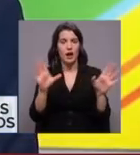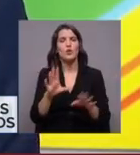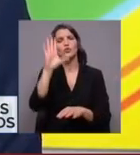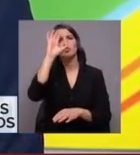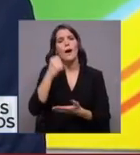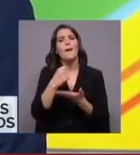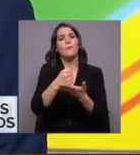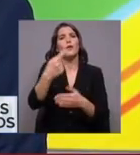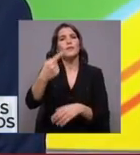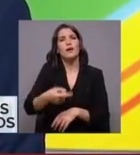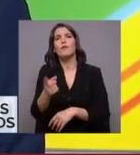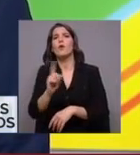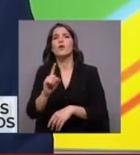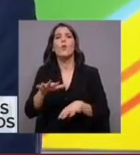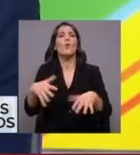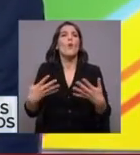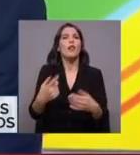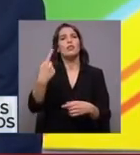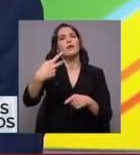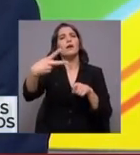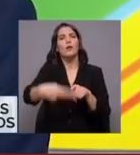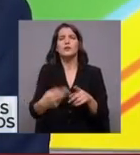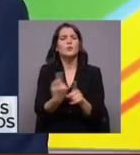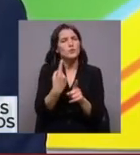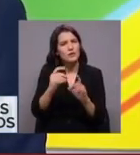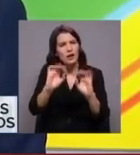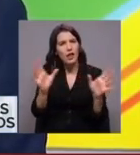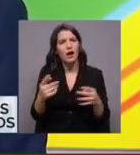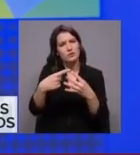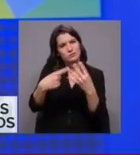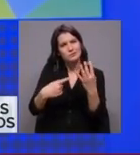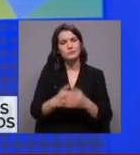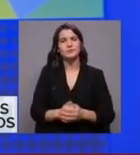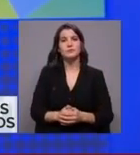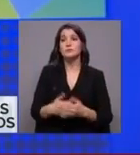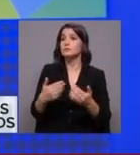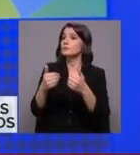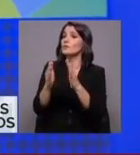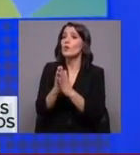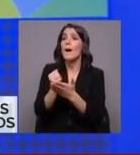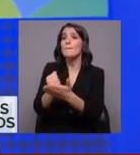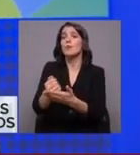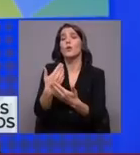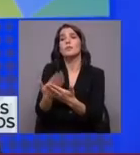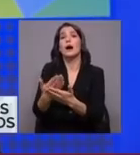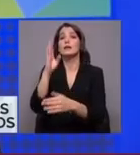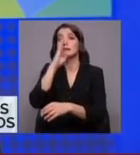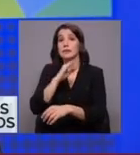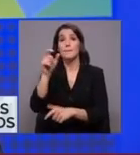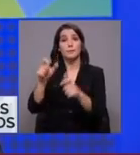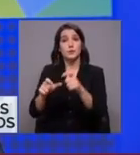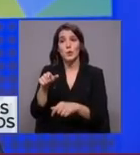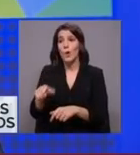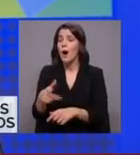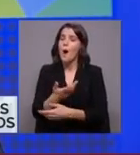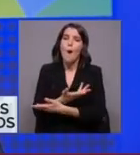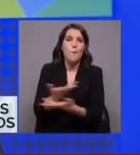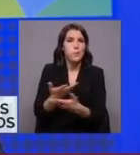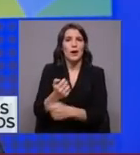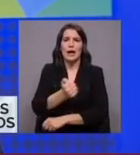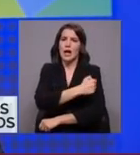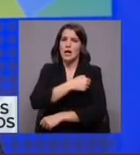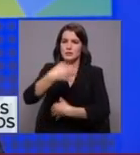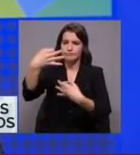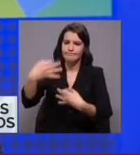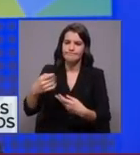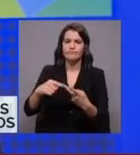engravidar ou daqueles que existem vai ser cortado coisas concretas devem andar todos os apoios que impeça o que as pessoas que não tenham possibilidade de ter uma casa